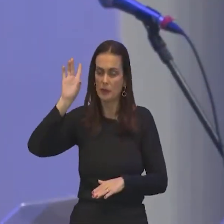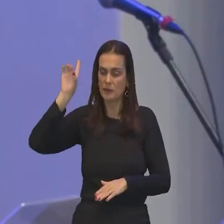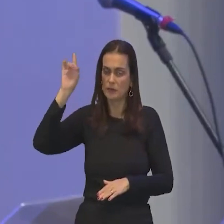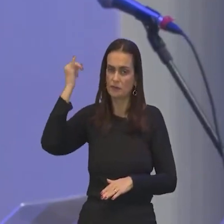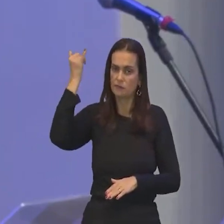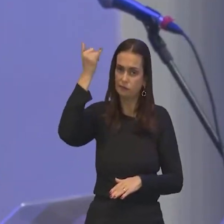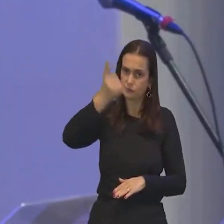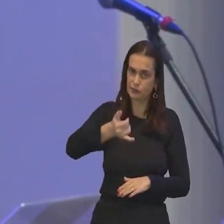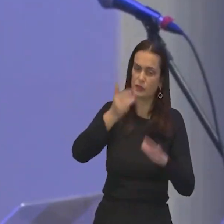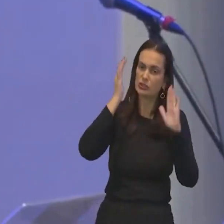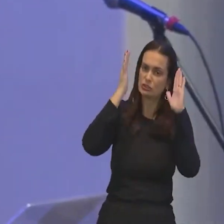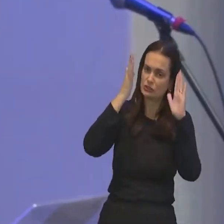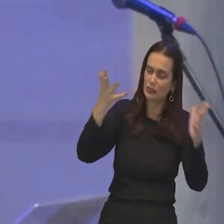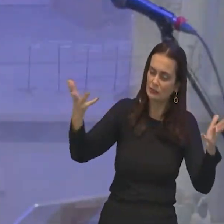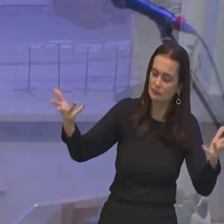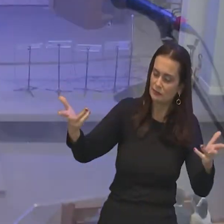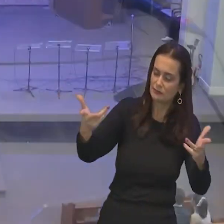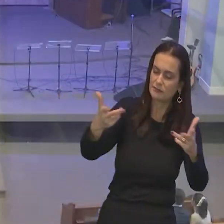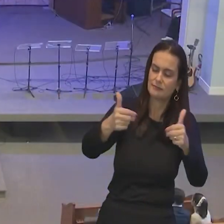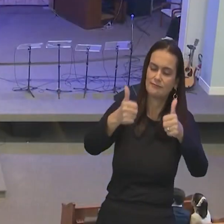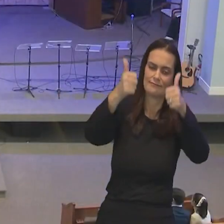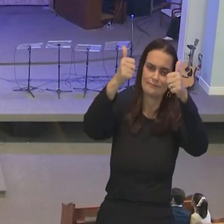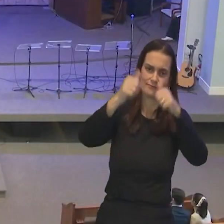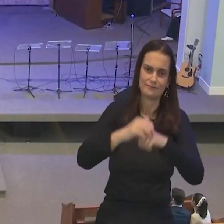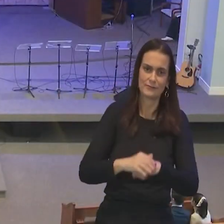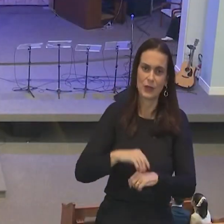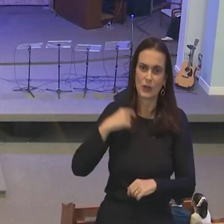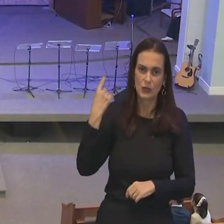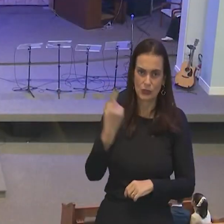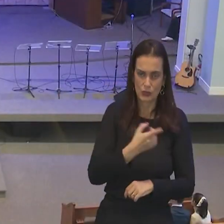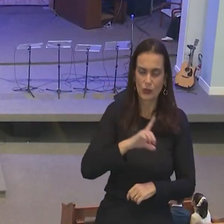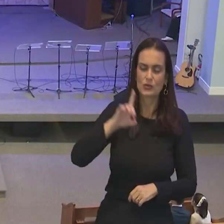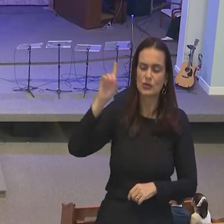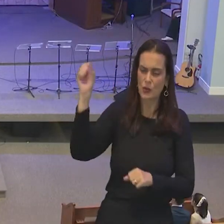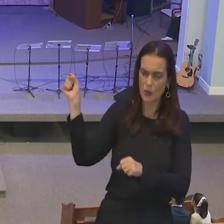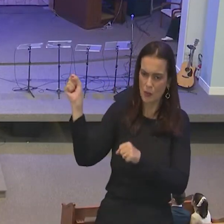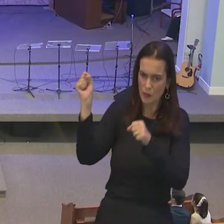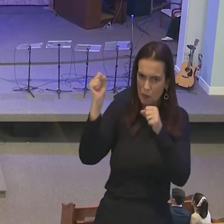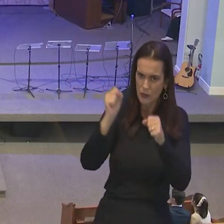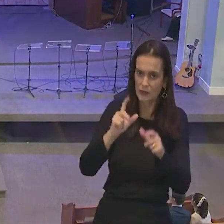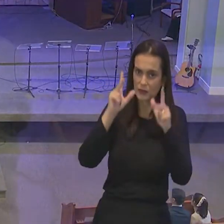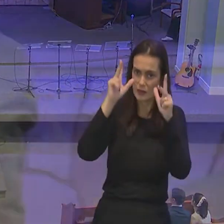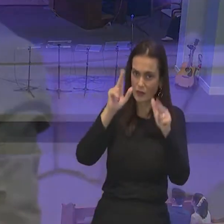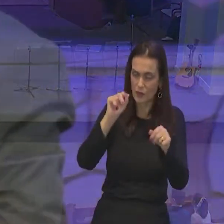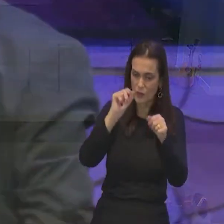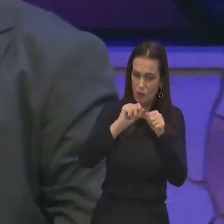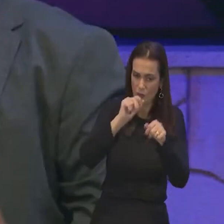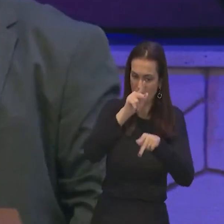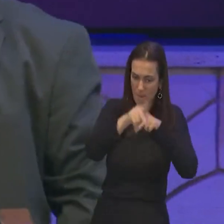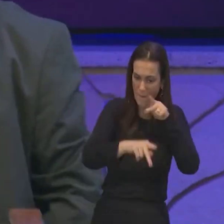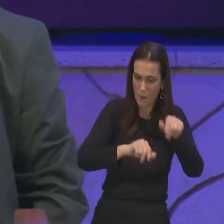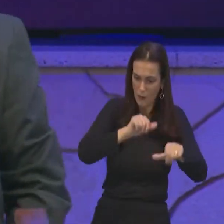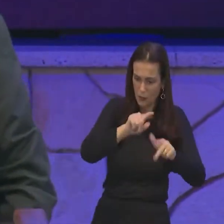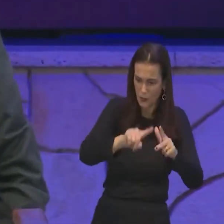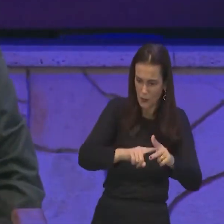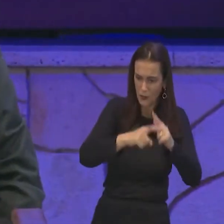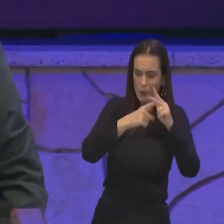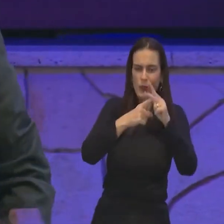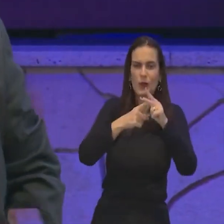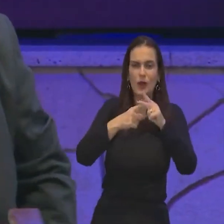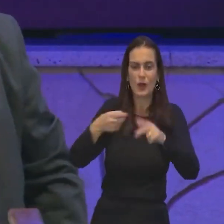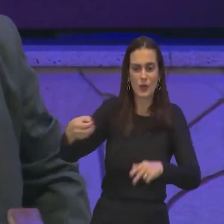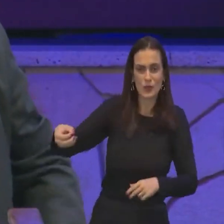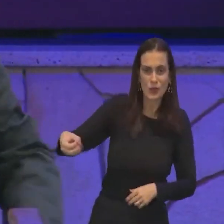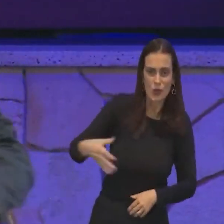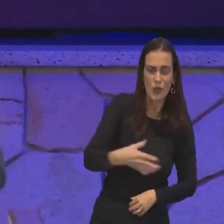uma promessa maravilhosa, queridos. O nosso Deus tem poder, assim como Ele fez com o seu povo, de restaurar a sua sorte, se